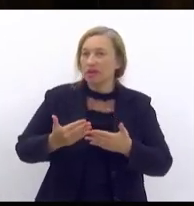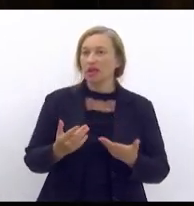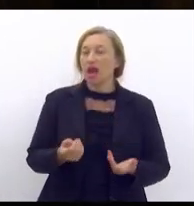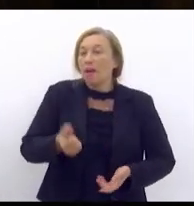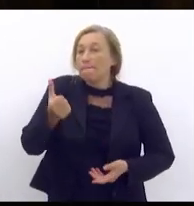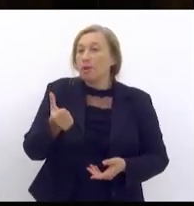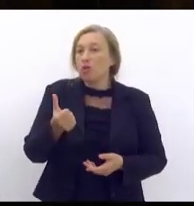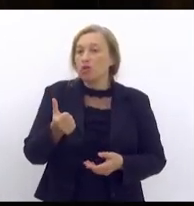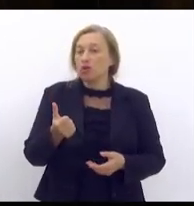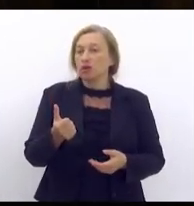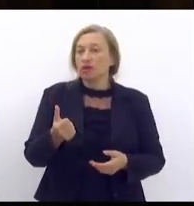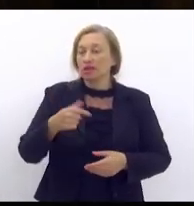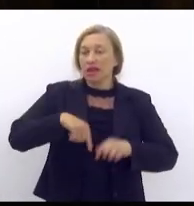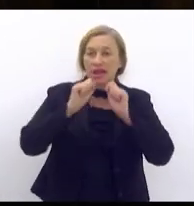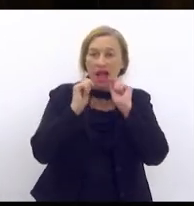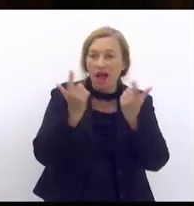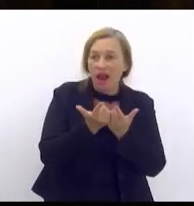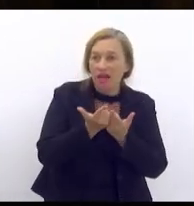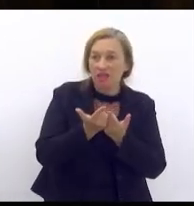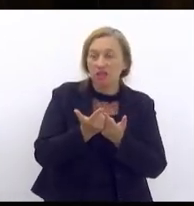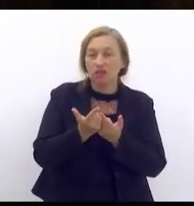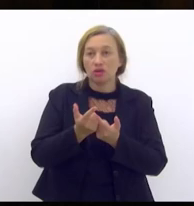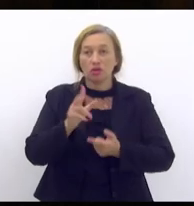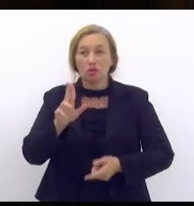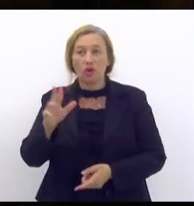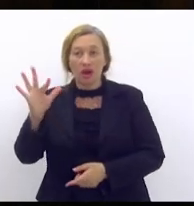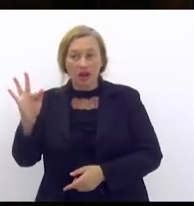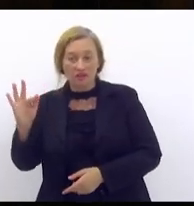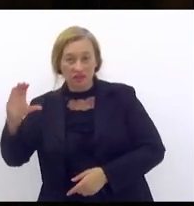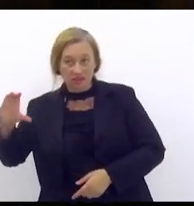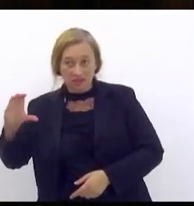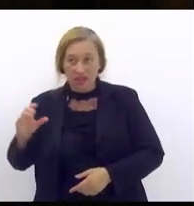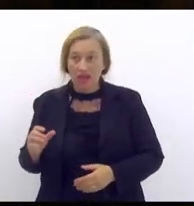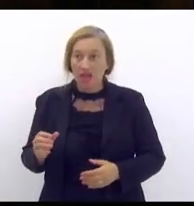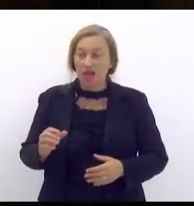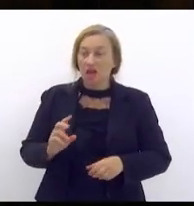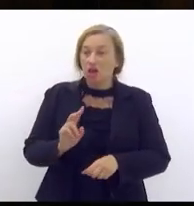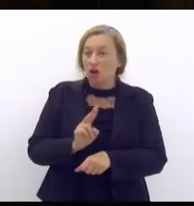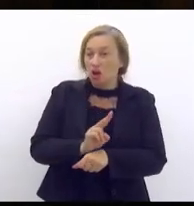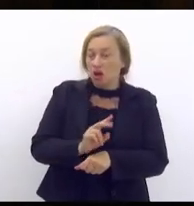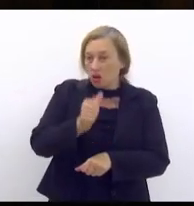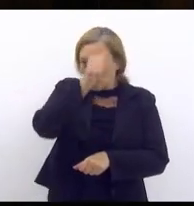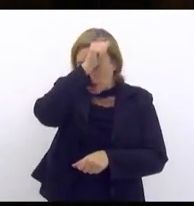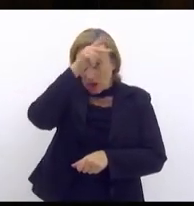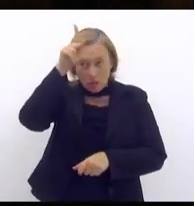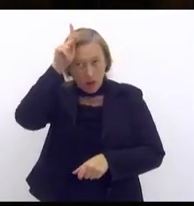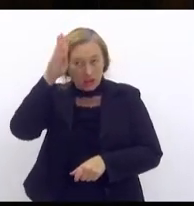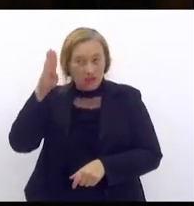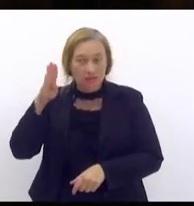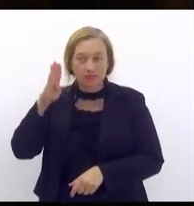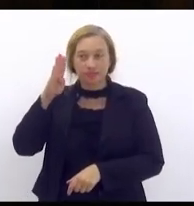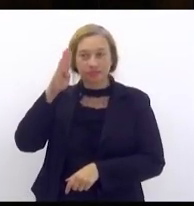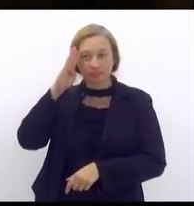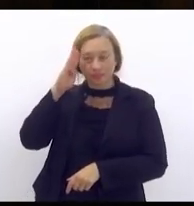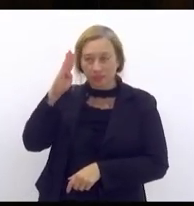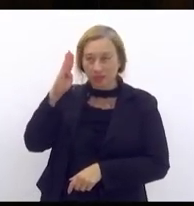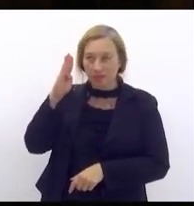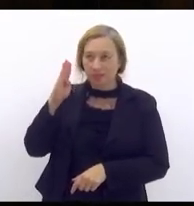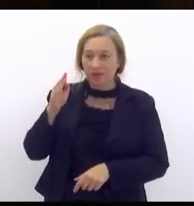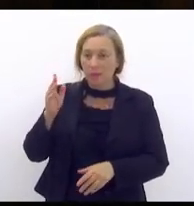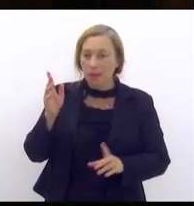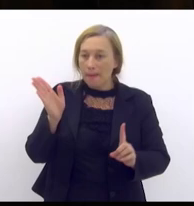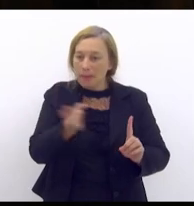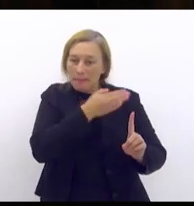na LERJ, o UFC. E é bizarro, porque a Guarda Municipal, para bater em coroa, né, na tiazinha do